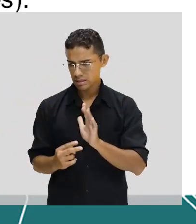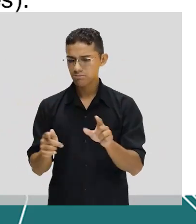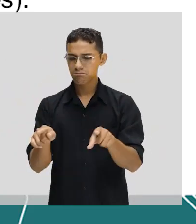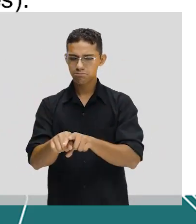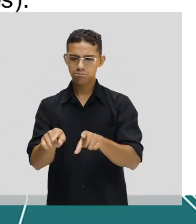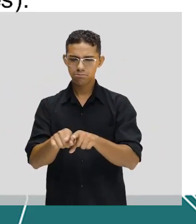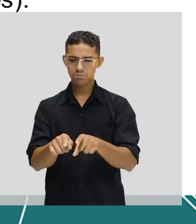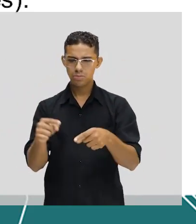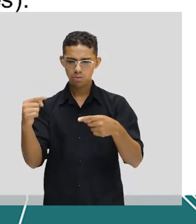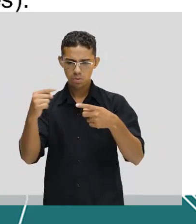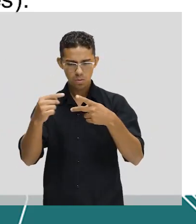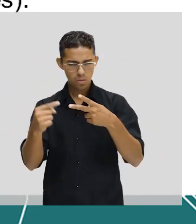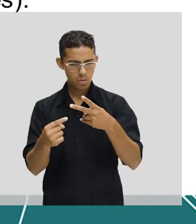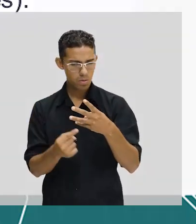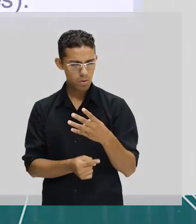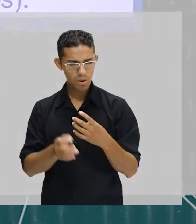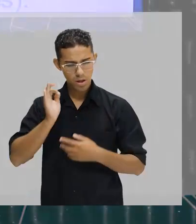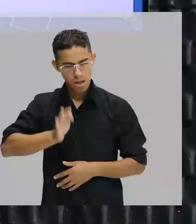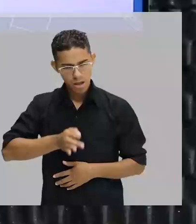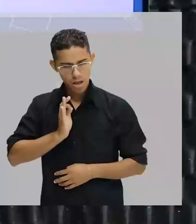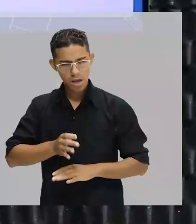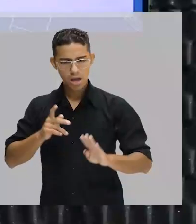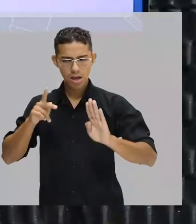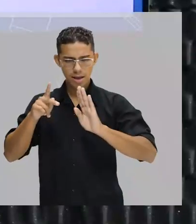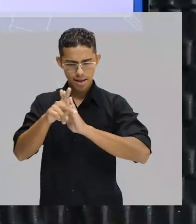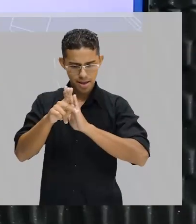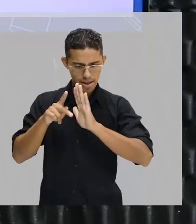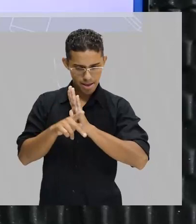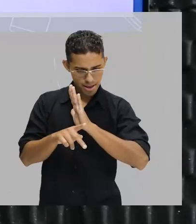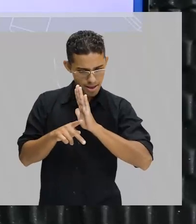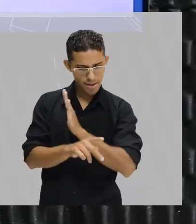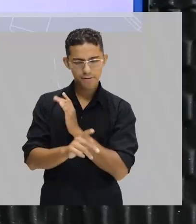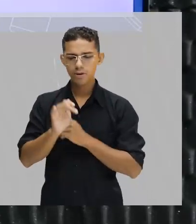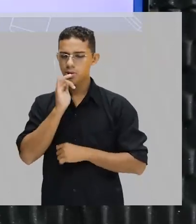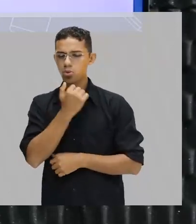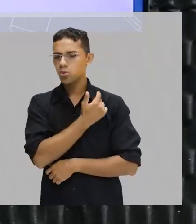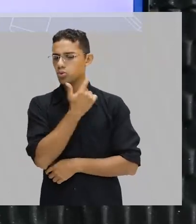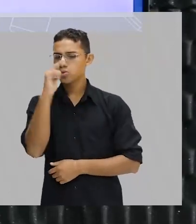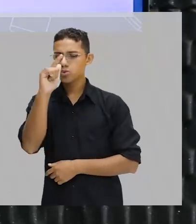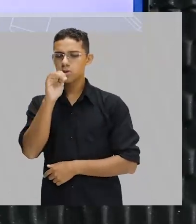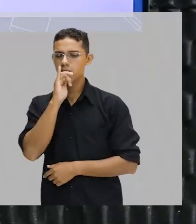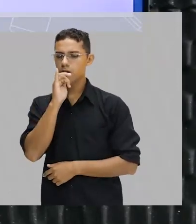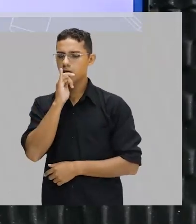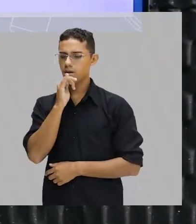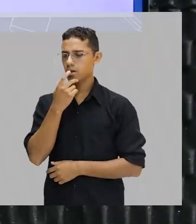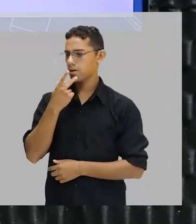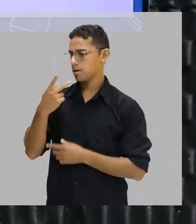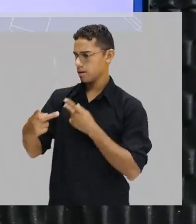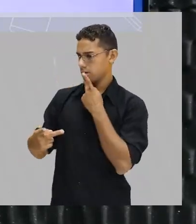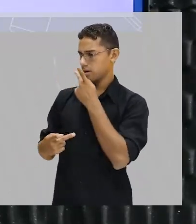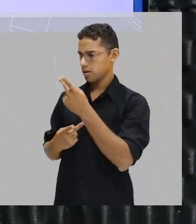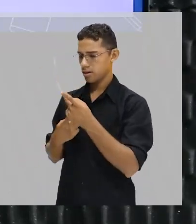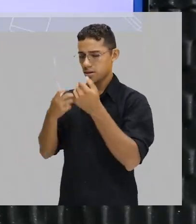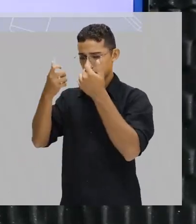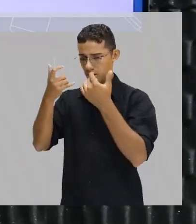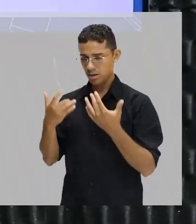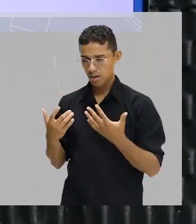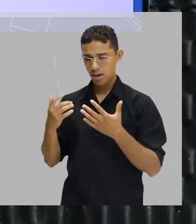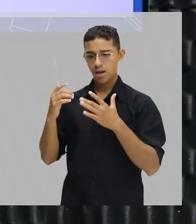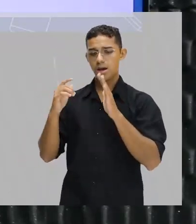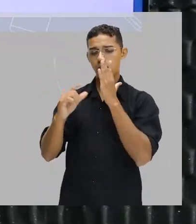pontue corretamente os parágrafos, frases e outros interlocutores, no caso, quando vocês citarem os